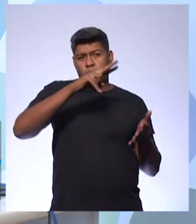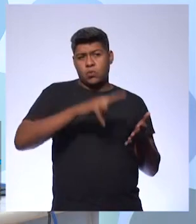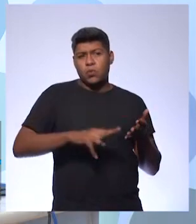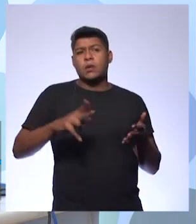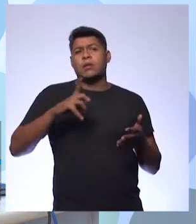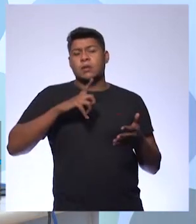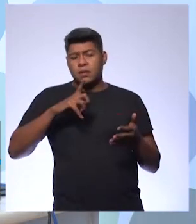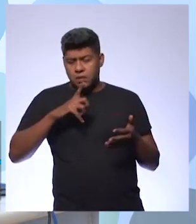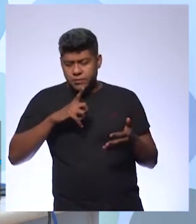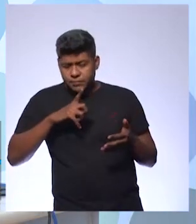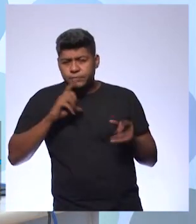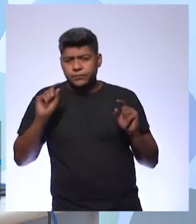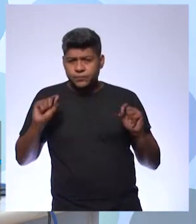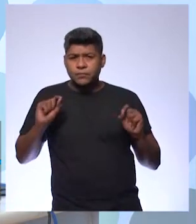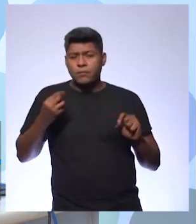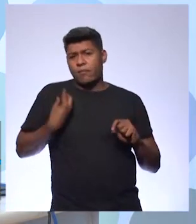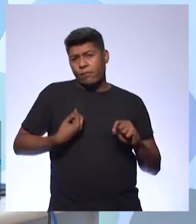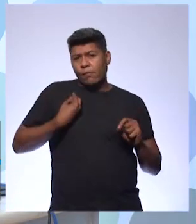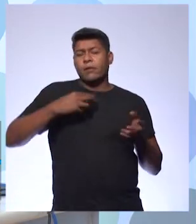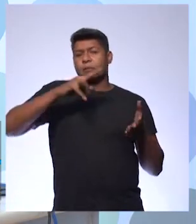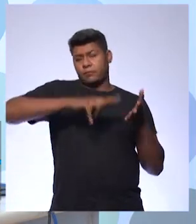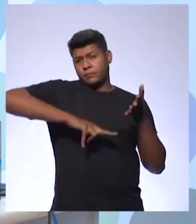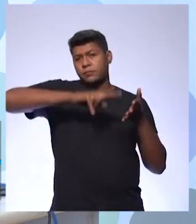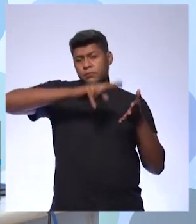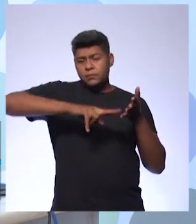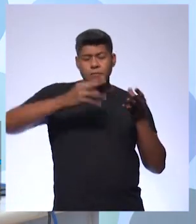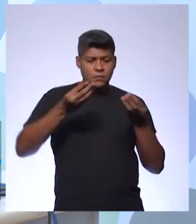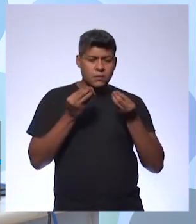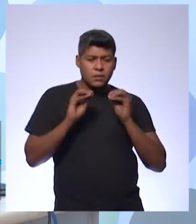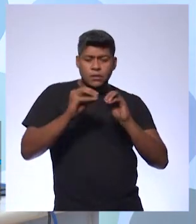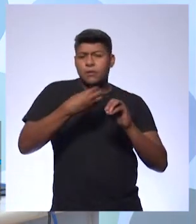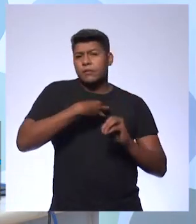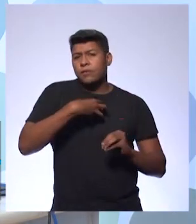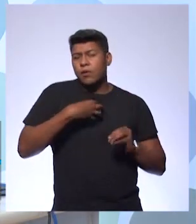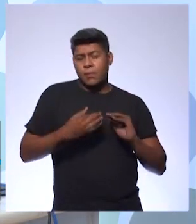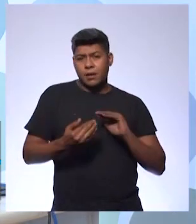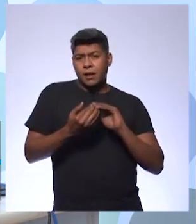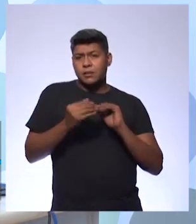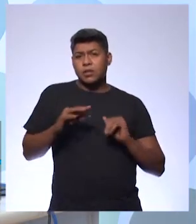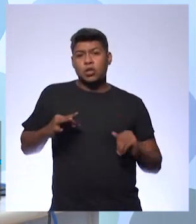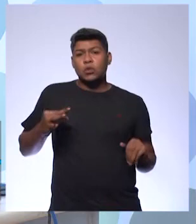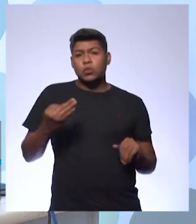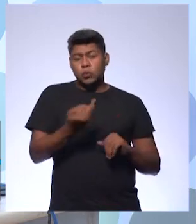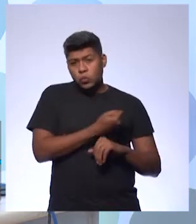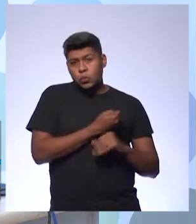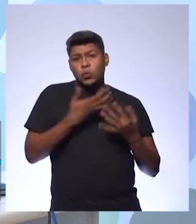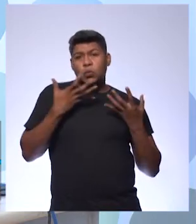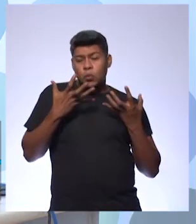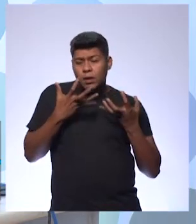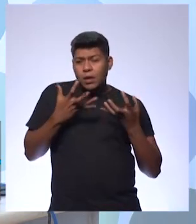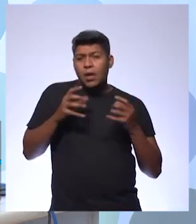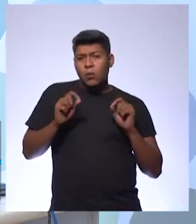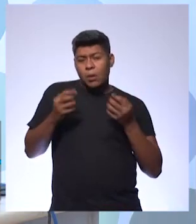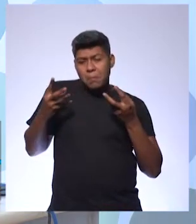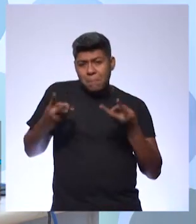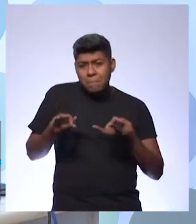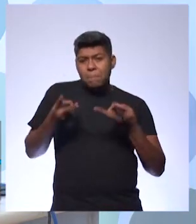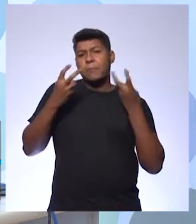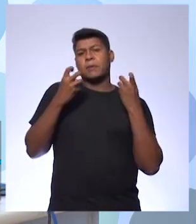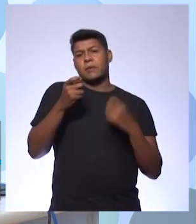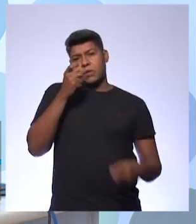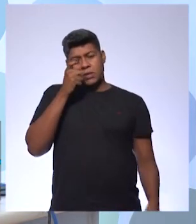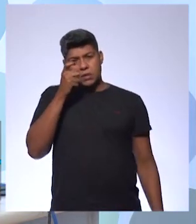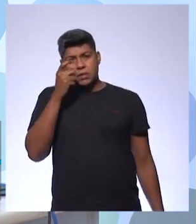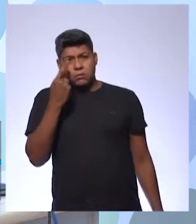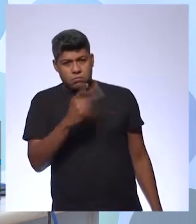deu. a Uhum. entonação que ele deu ali na leitura, colocando em forma de casa, todo mundo também querendo ou não percebeu a intenção Uhum.